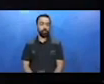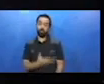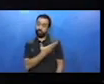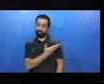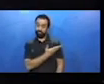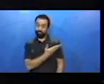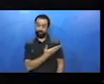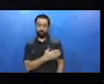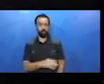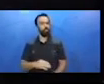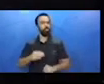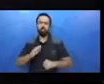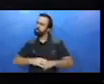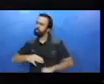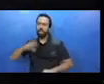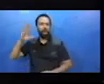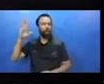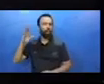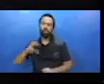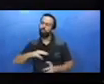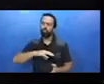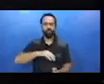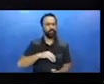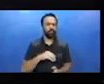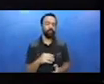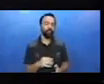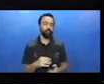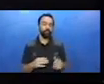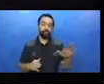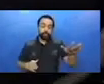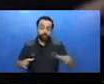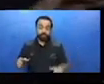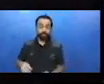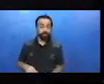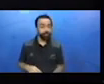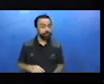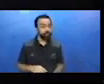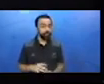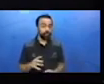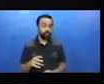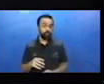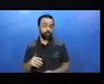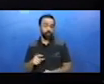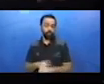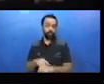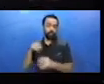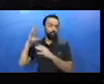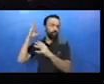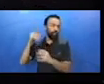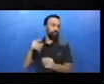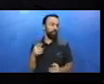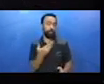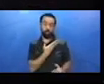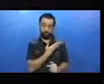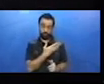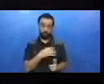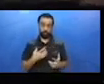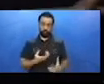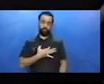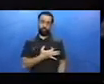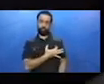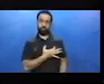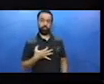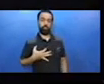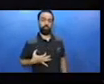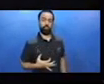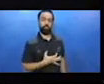E aqui talvez o maior nadador de todos os tempos, aqui Michael Phelps. Só para vocês darem uma olhada nessa imagem aqui, são todas as medalhas de ouro que ele tem. As de prata e de bronze